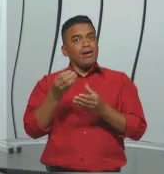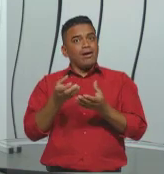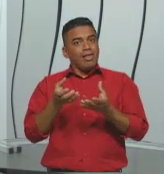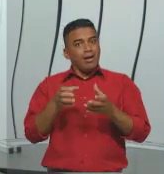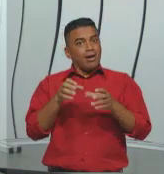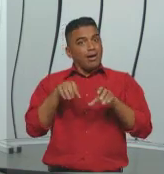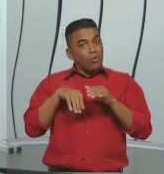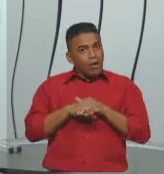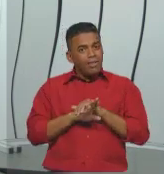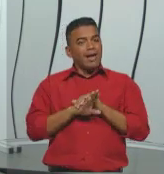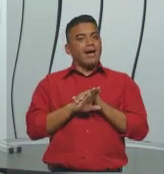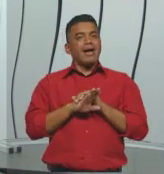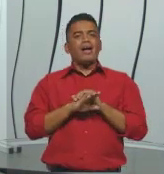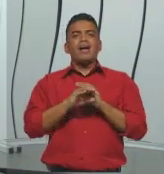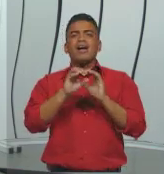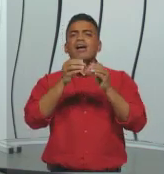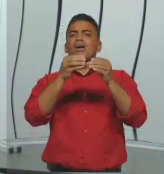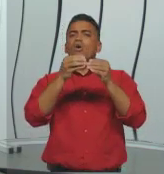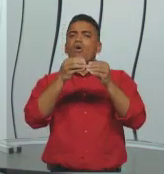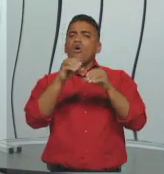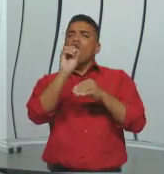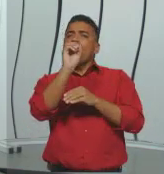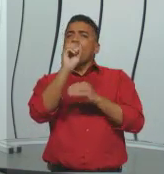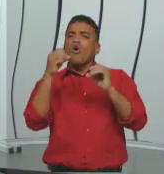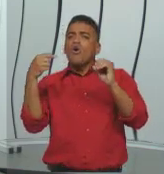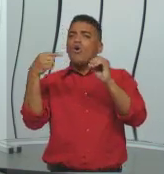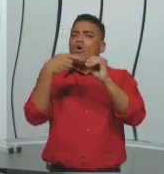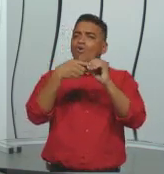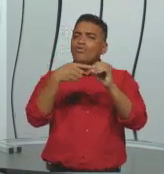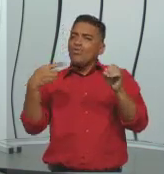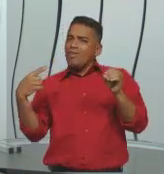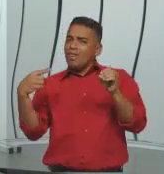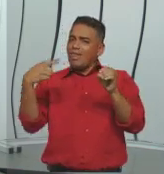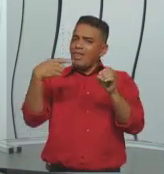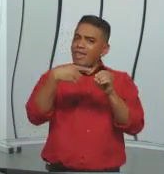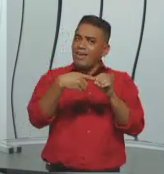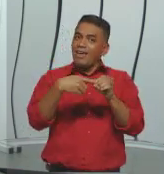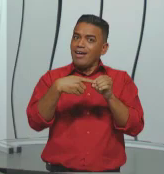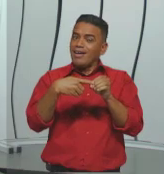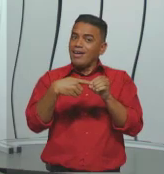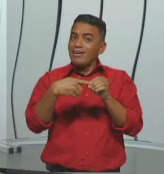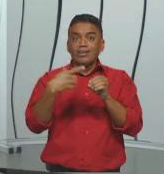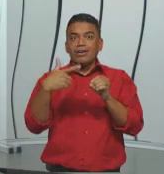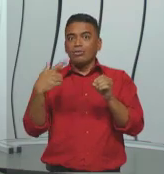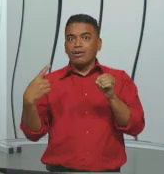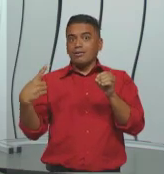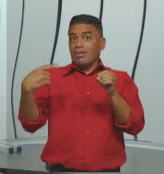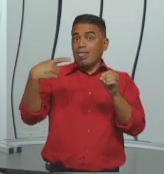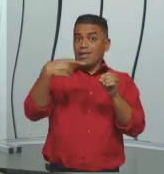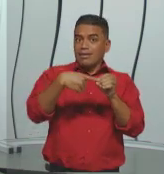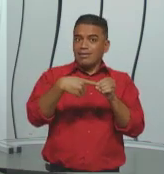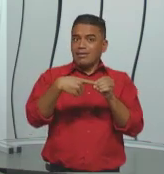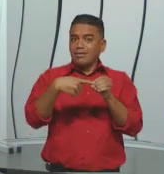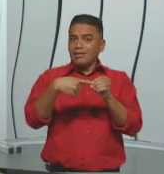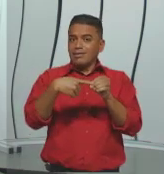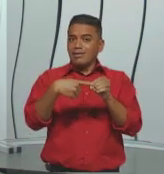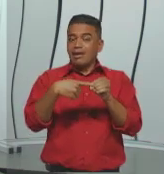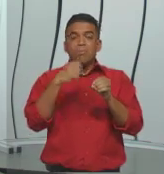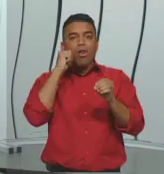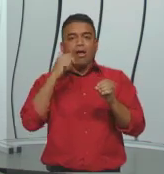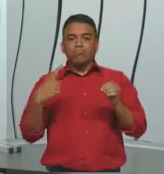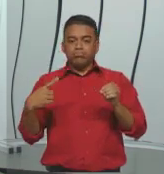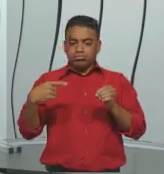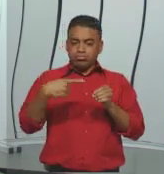ali gerar, para você ter a formação do feto e gerar uma criança. Quando não tem um óvulo fecundado, e aí você então vai ter